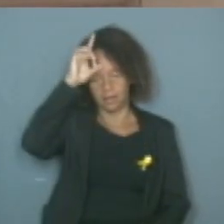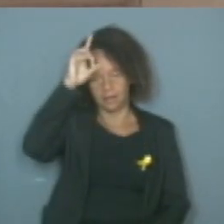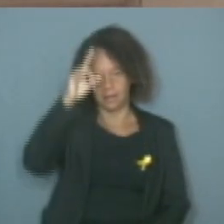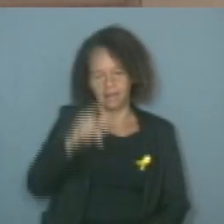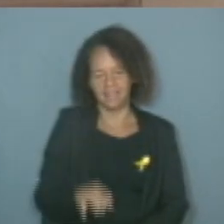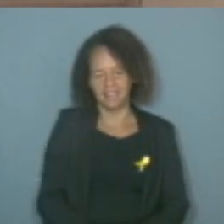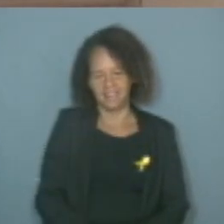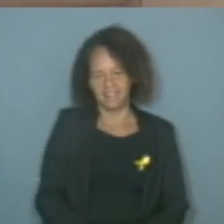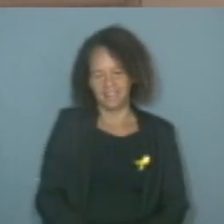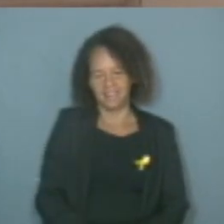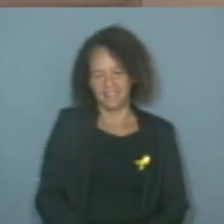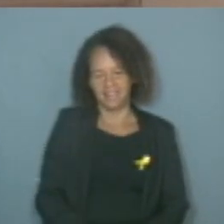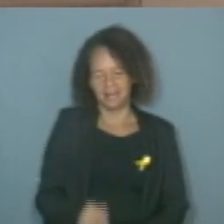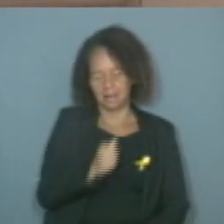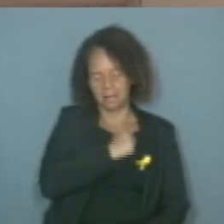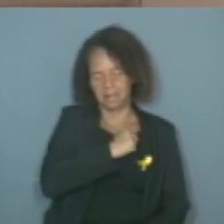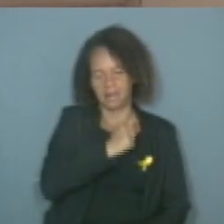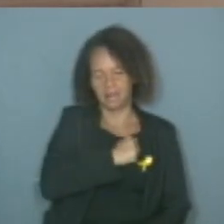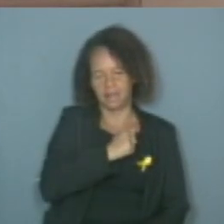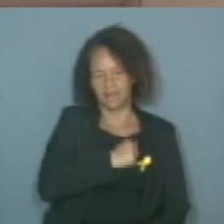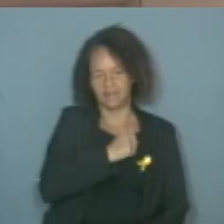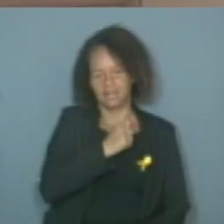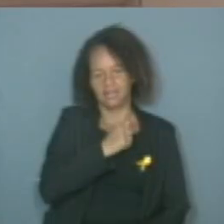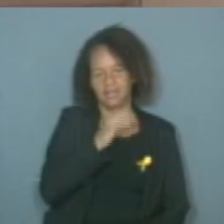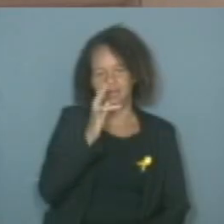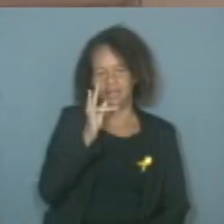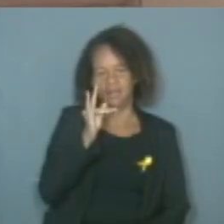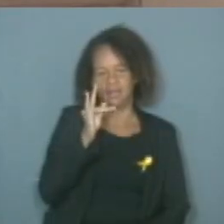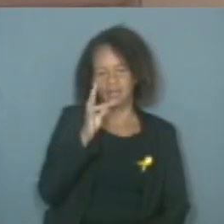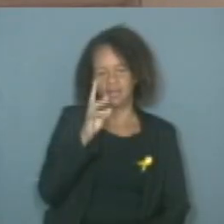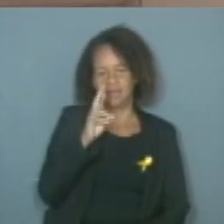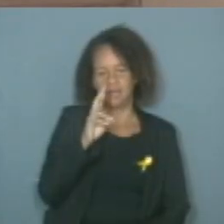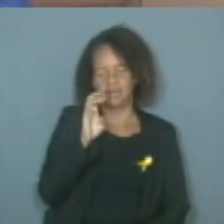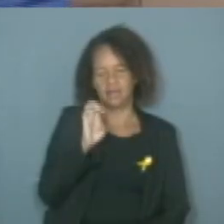meu companheiro de bancada, Fred Ferreira.